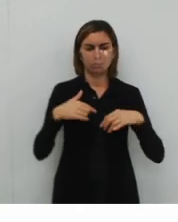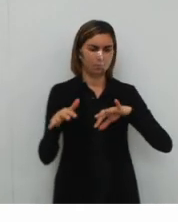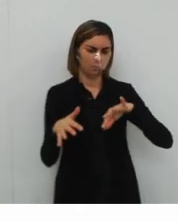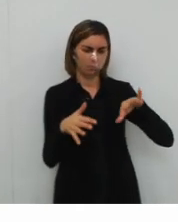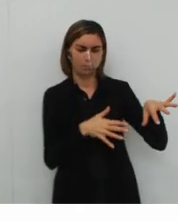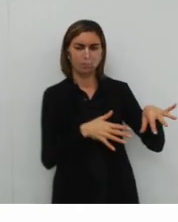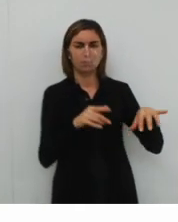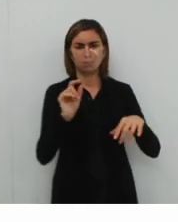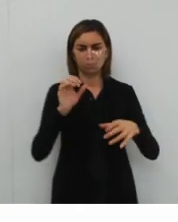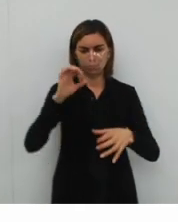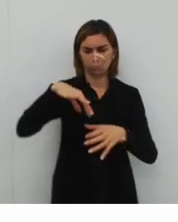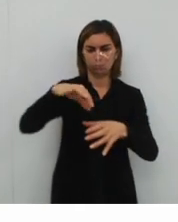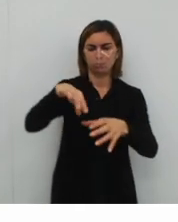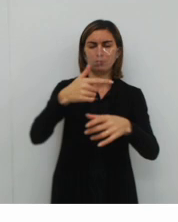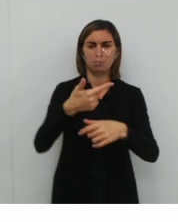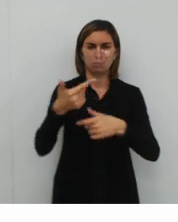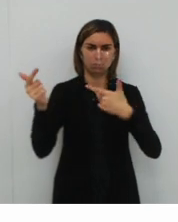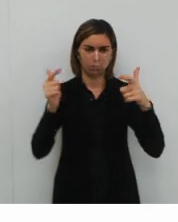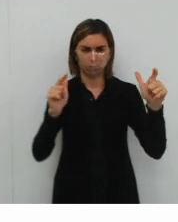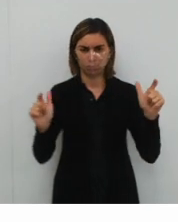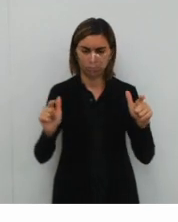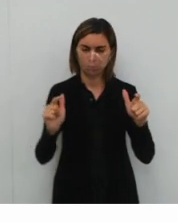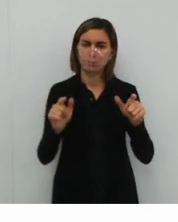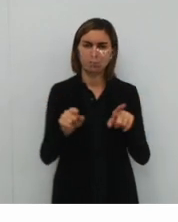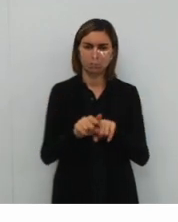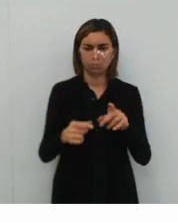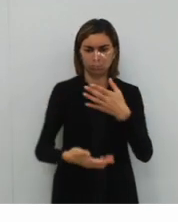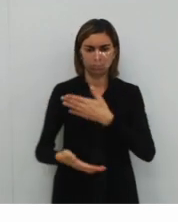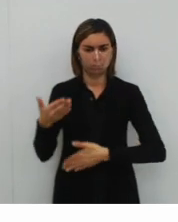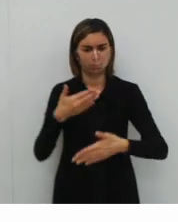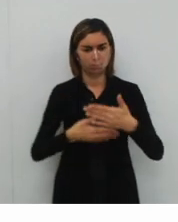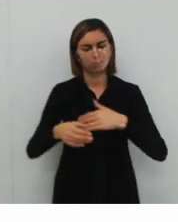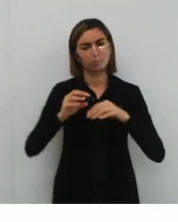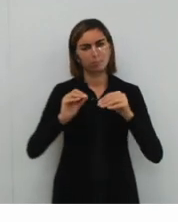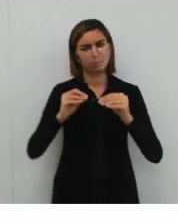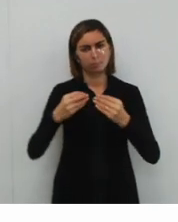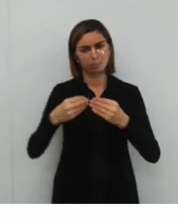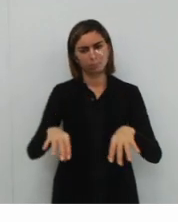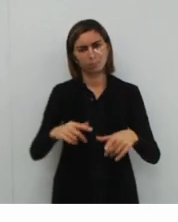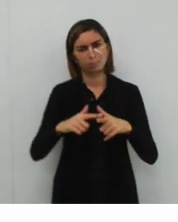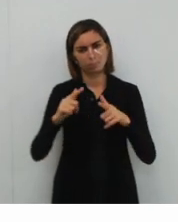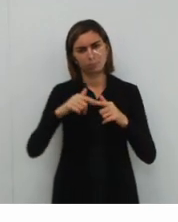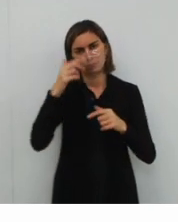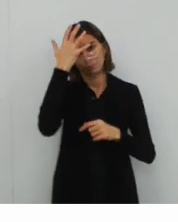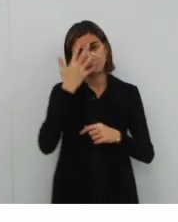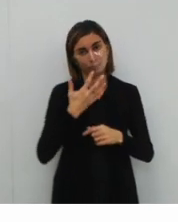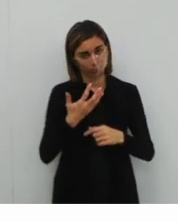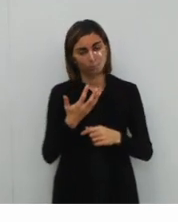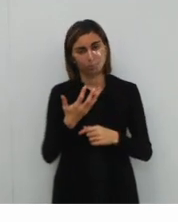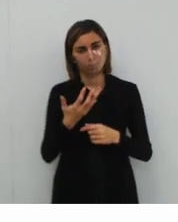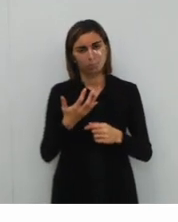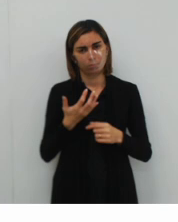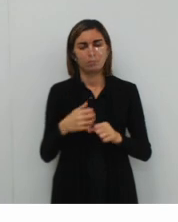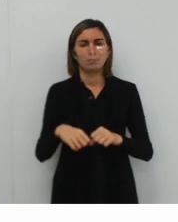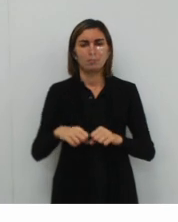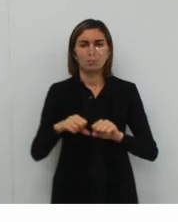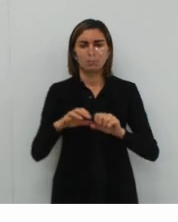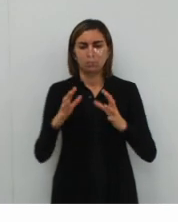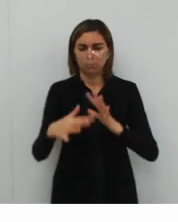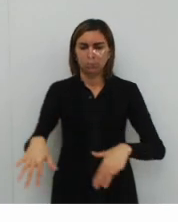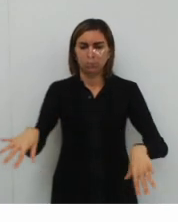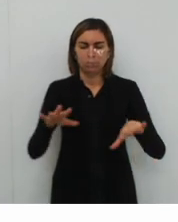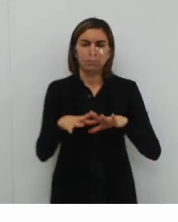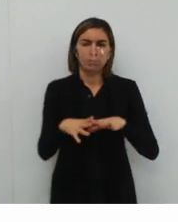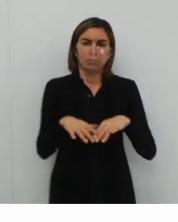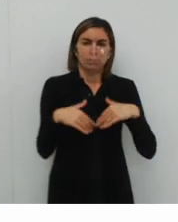de plantar outras e as outras deixam de interagir. Isso pode causar um problema muito sério ao ecossistema.